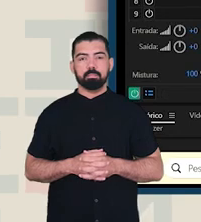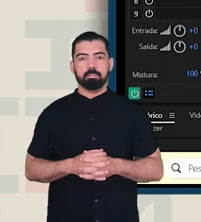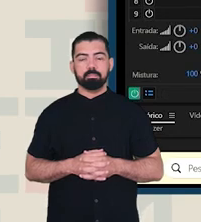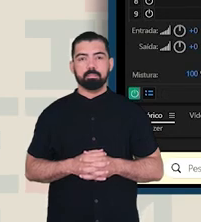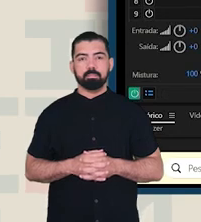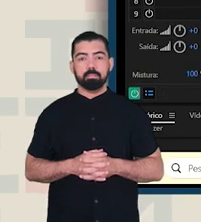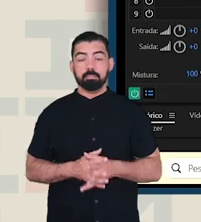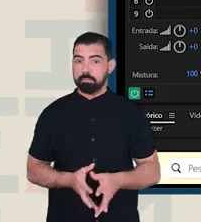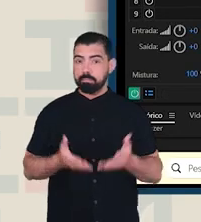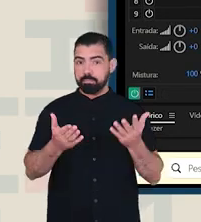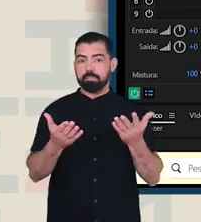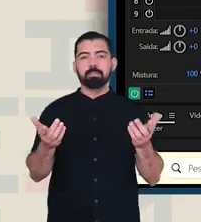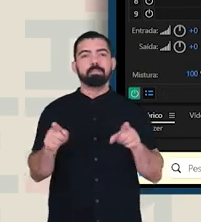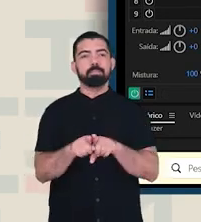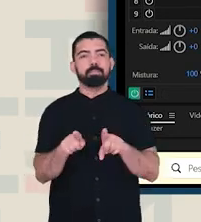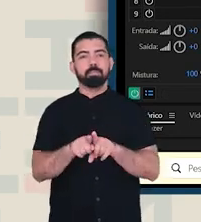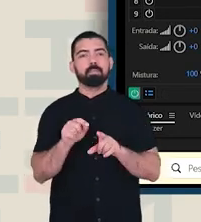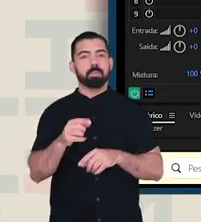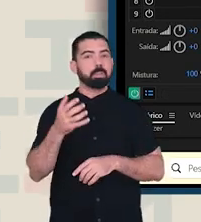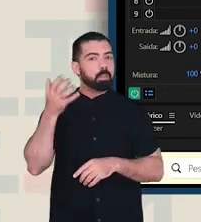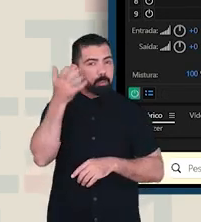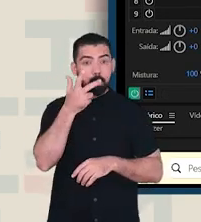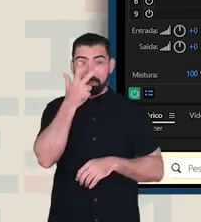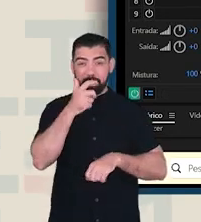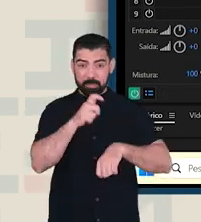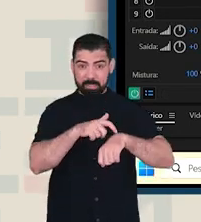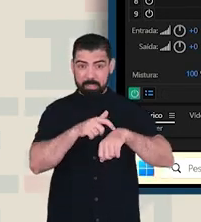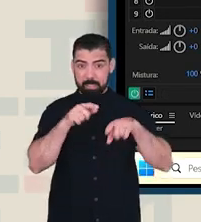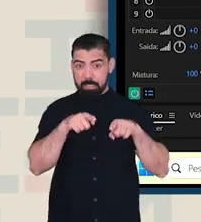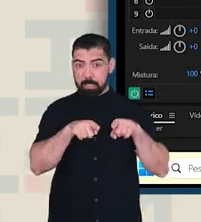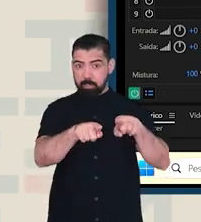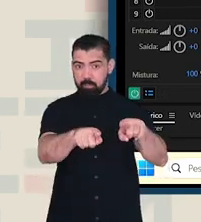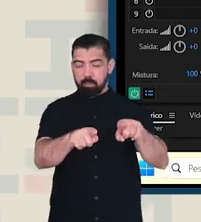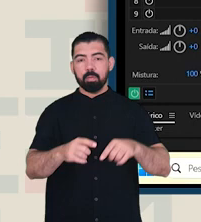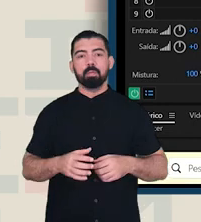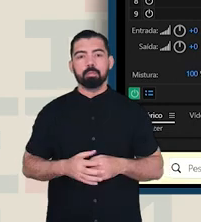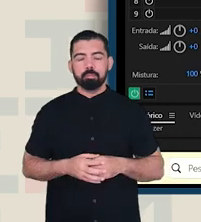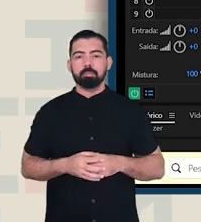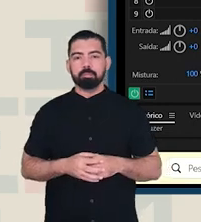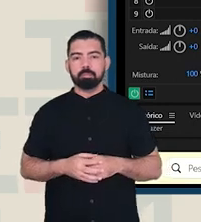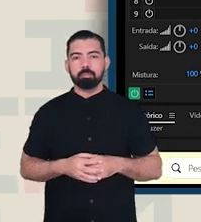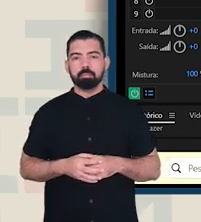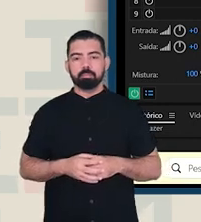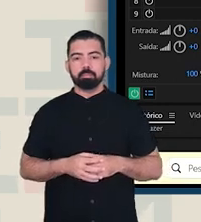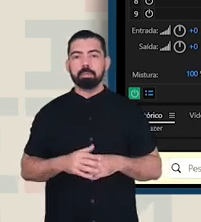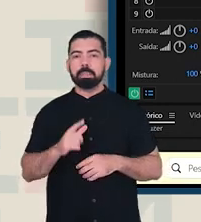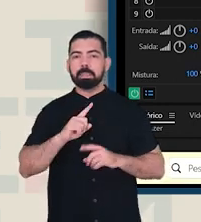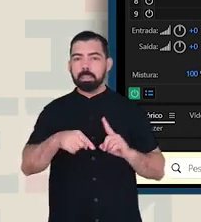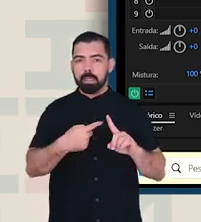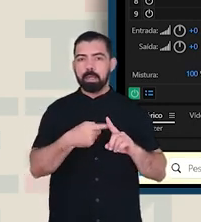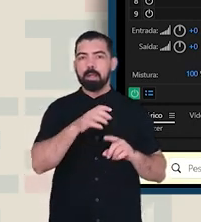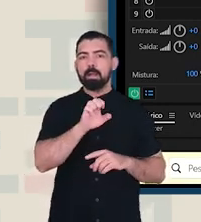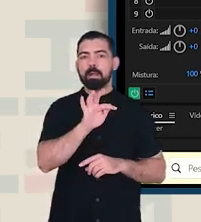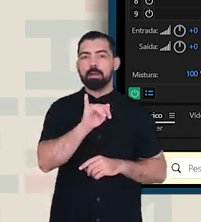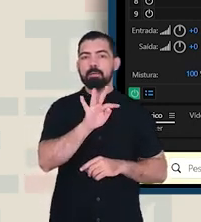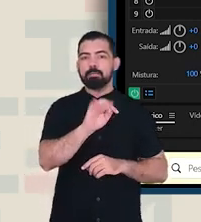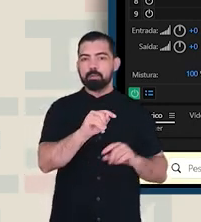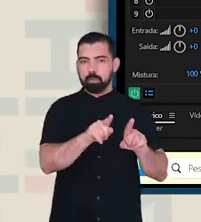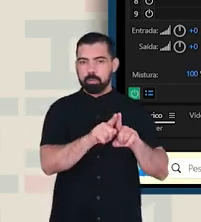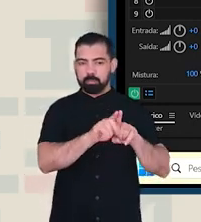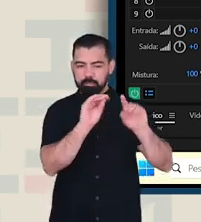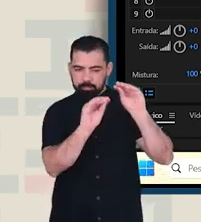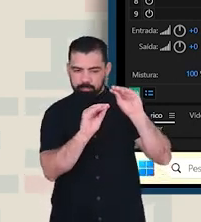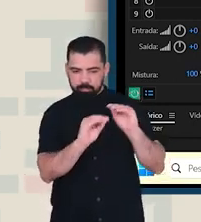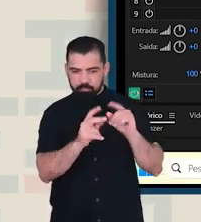E vamos escutar esses dois ao mesmo tempo, já com um pouquinho de efeito.